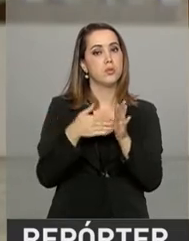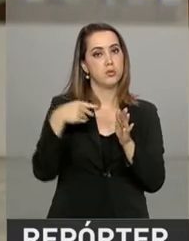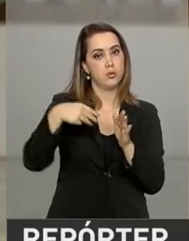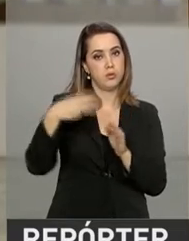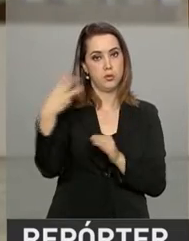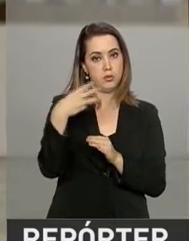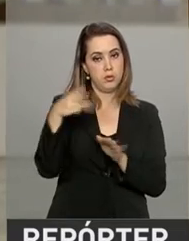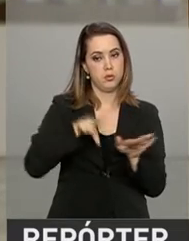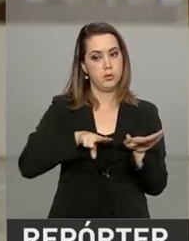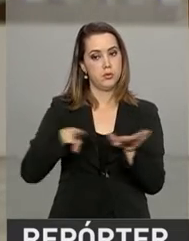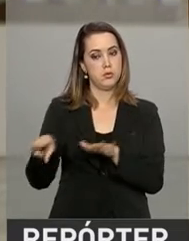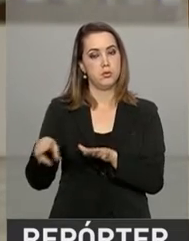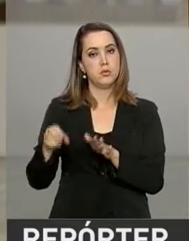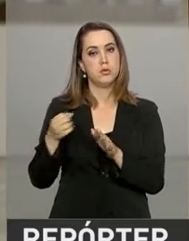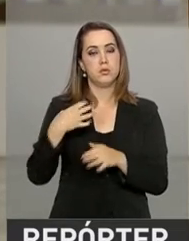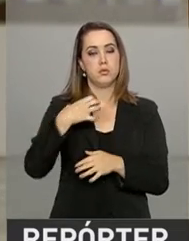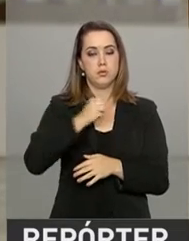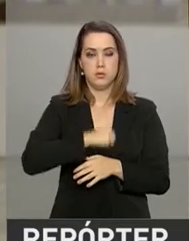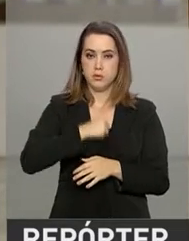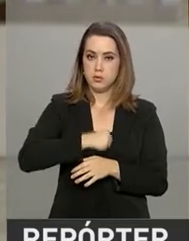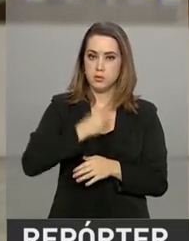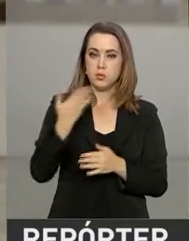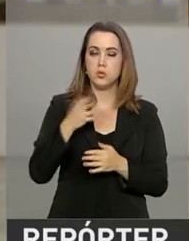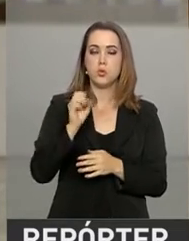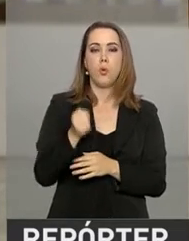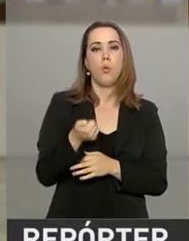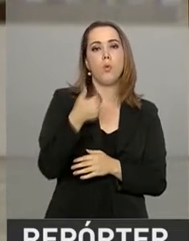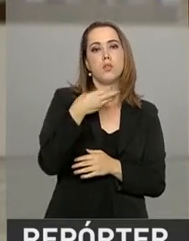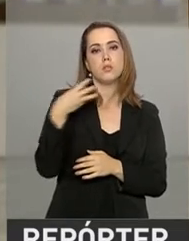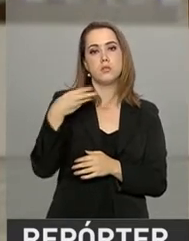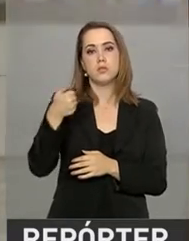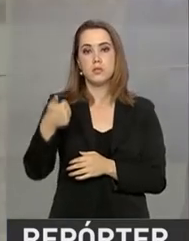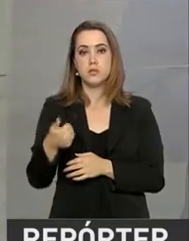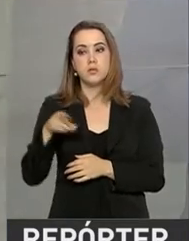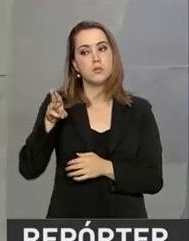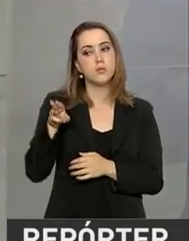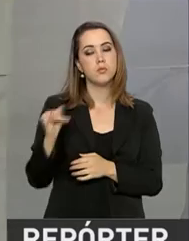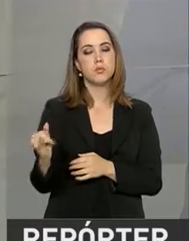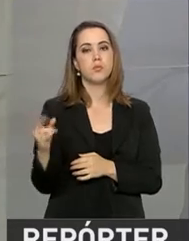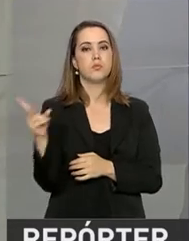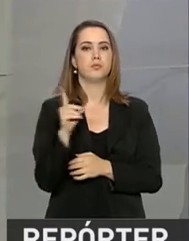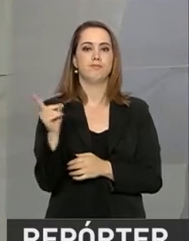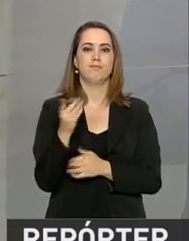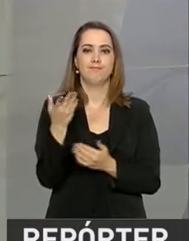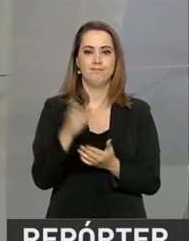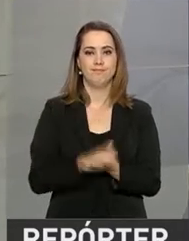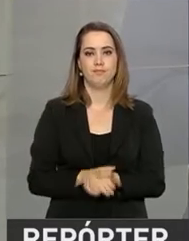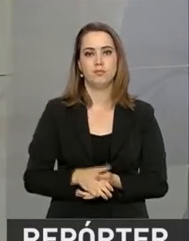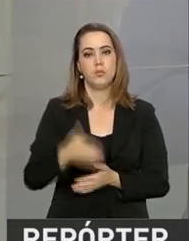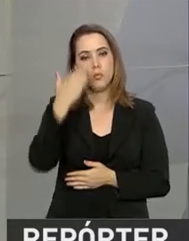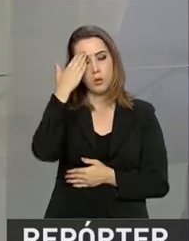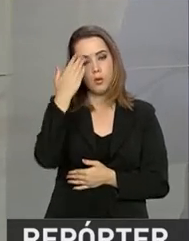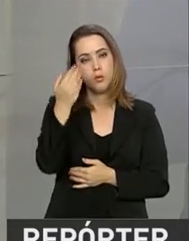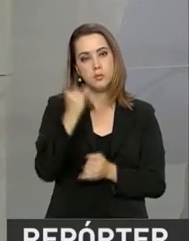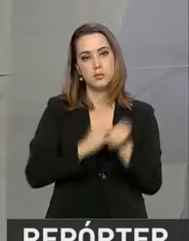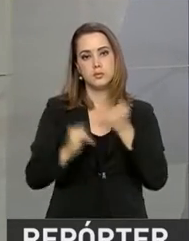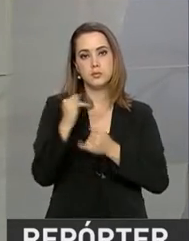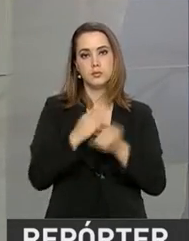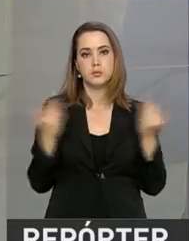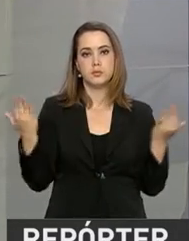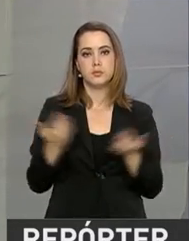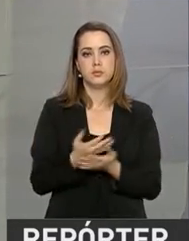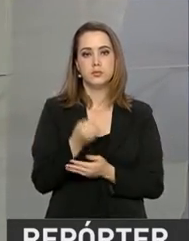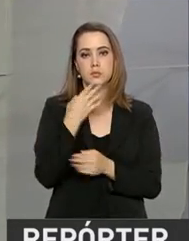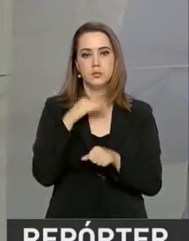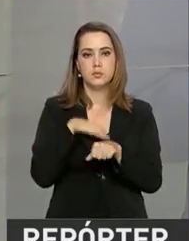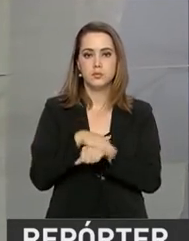quase 31 bilhões de dólares. Volto com você no estúdio, Zé Luiz. Obrigado, Paulo, pelas informações ao vivo aí do Palácio do Planalto. Uma